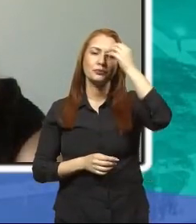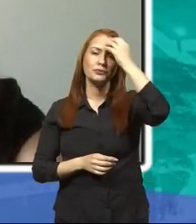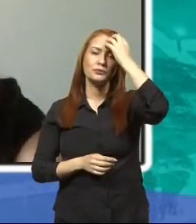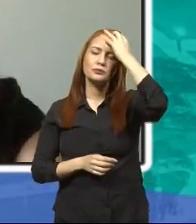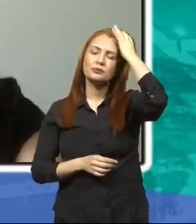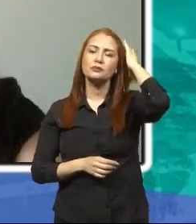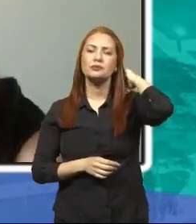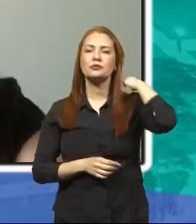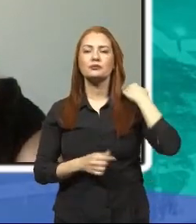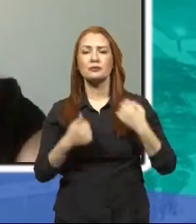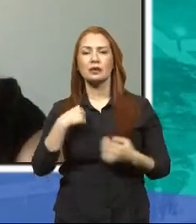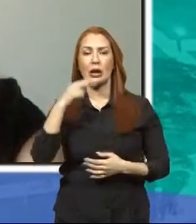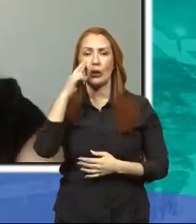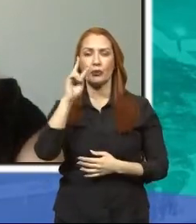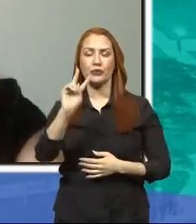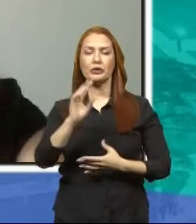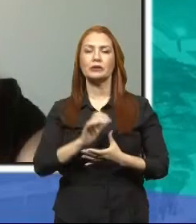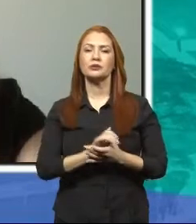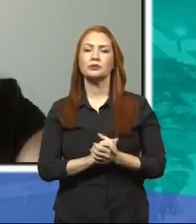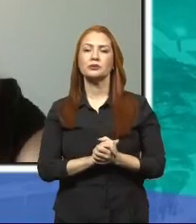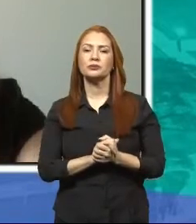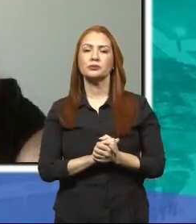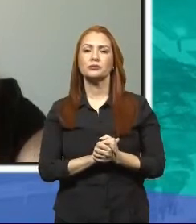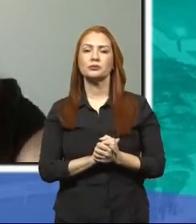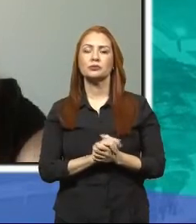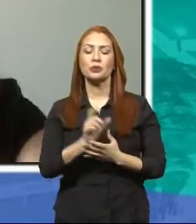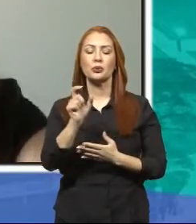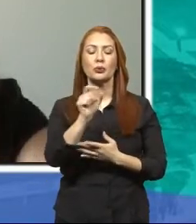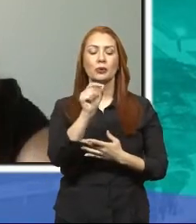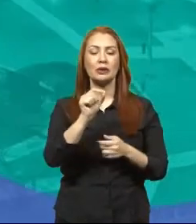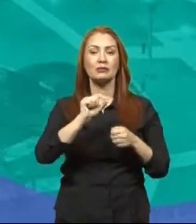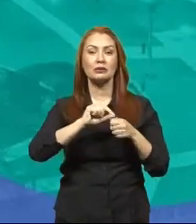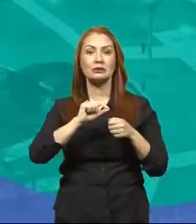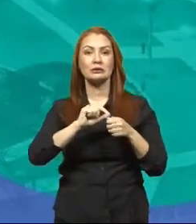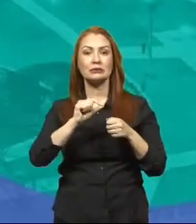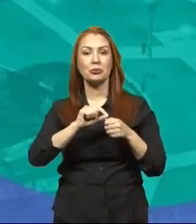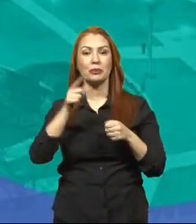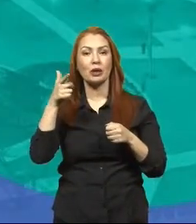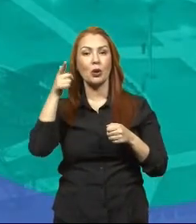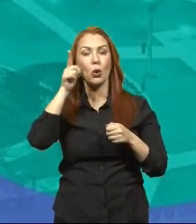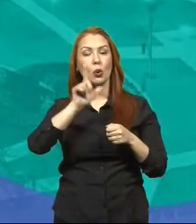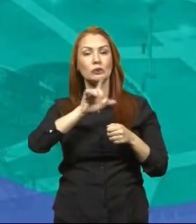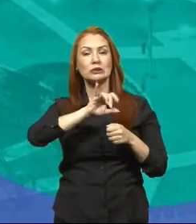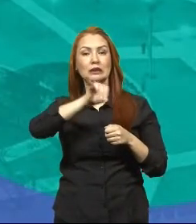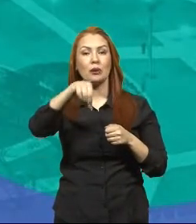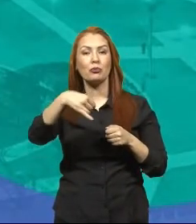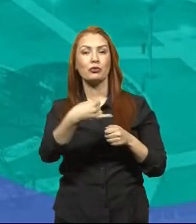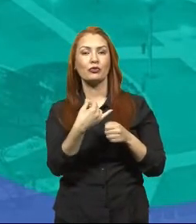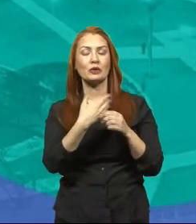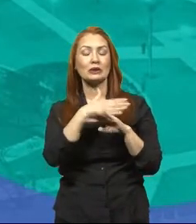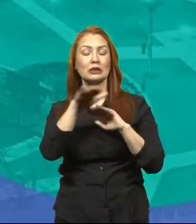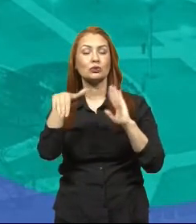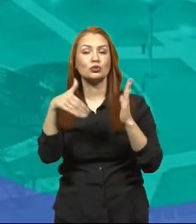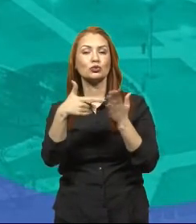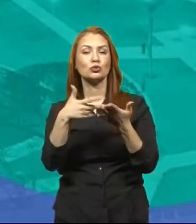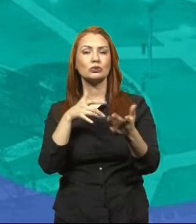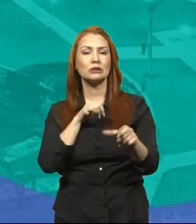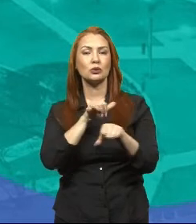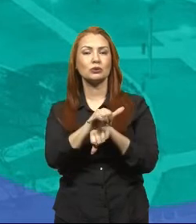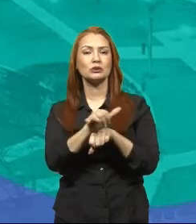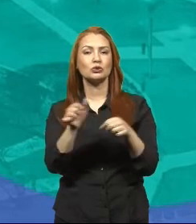eu vejo assim, né, quer dizer, que o que fazer para aproveitarmos tudo isso que está acontecendo juntos, quer dizer, que